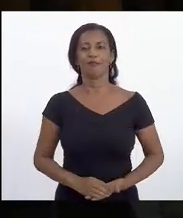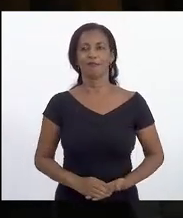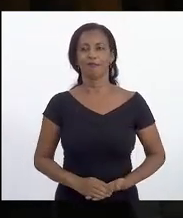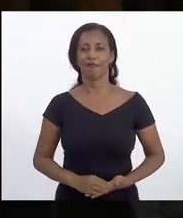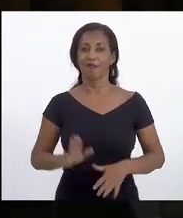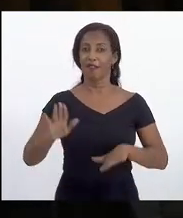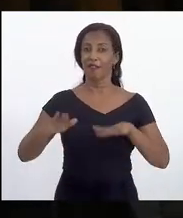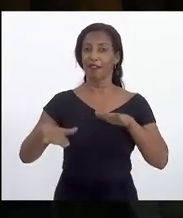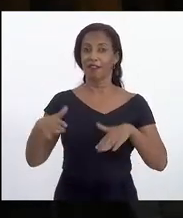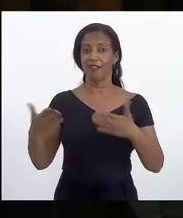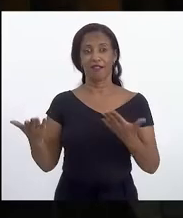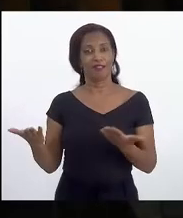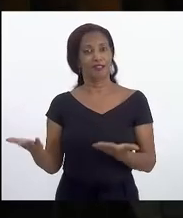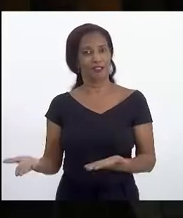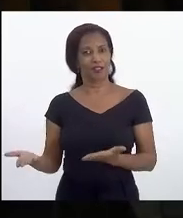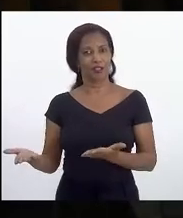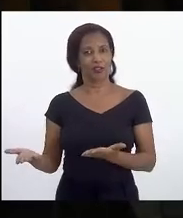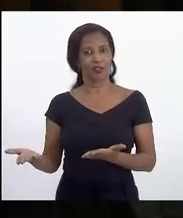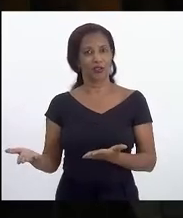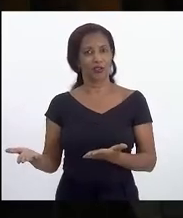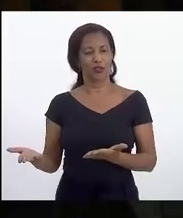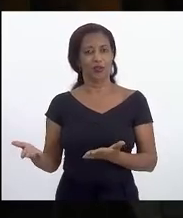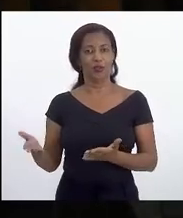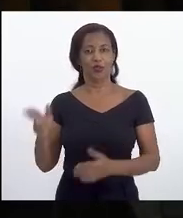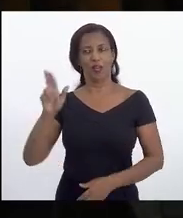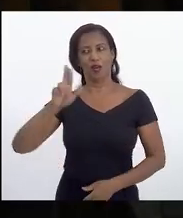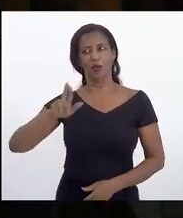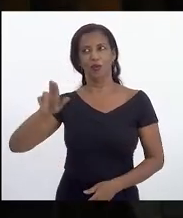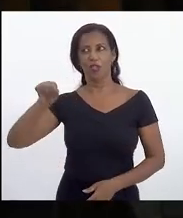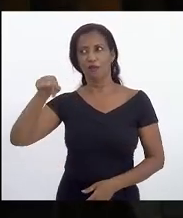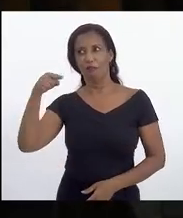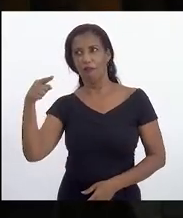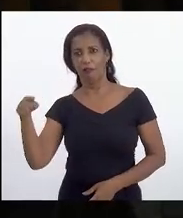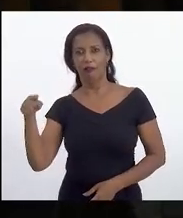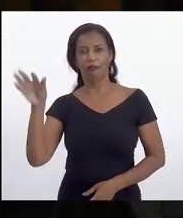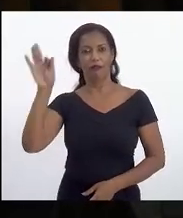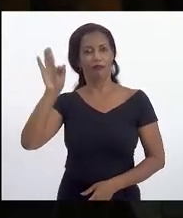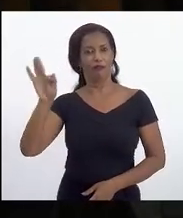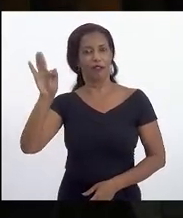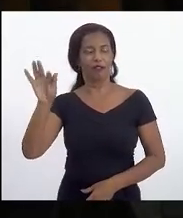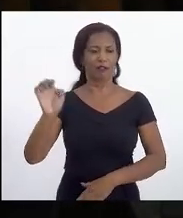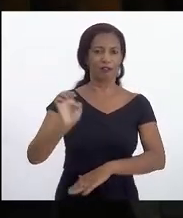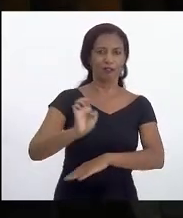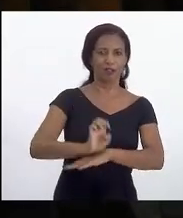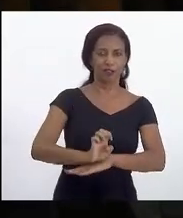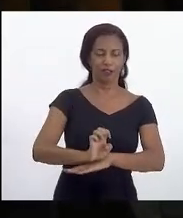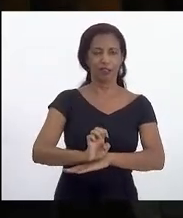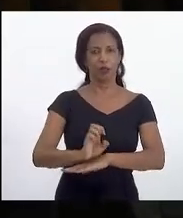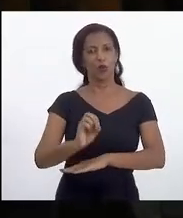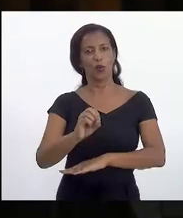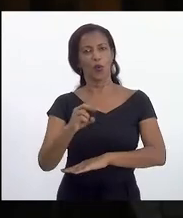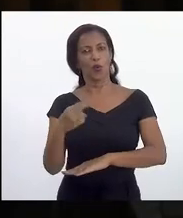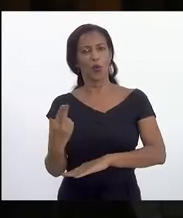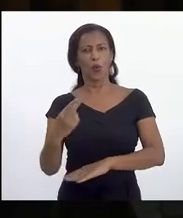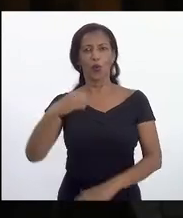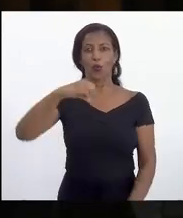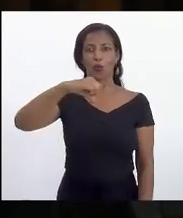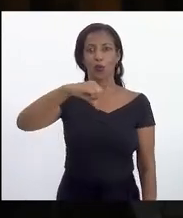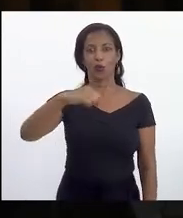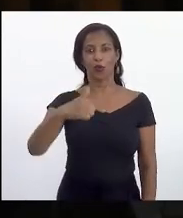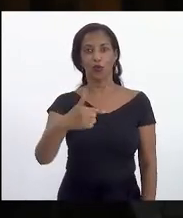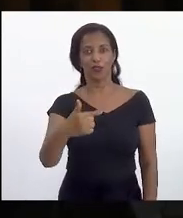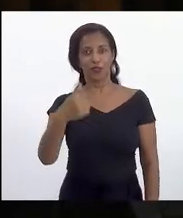que é sejam funcionários da União do estado ou dos